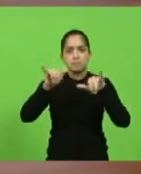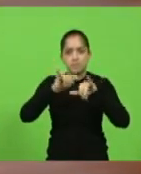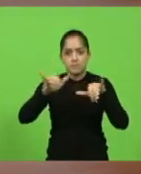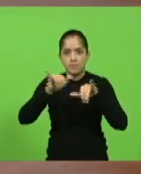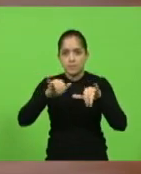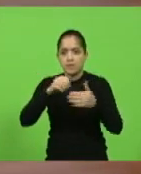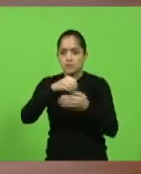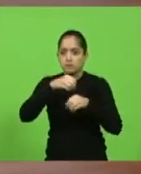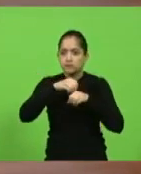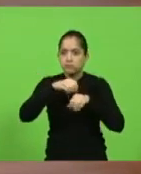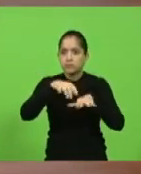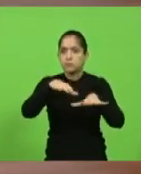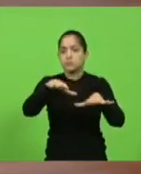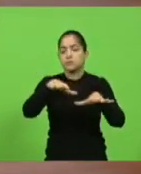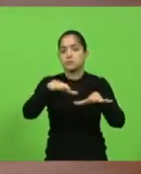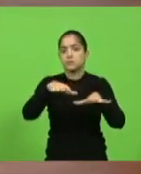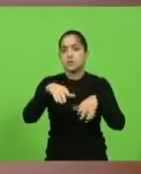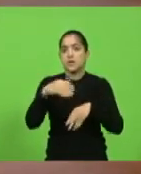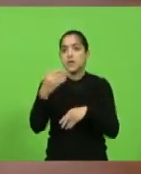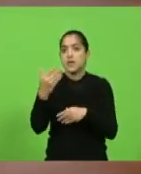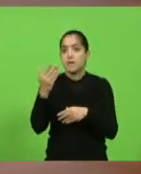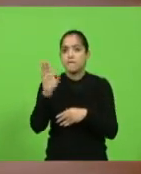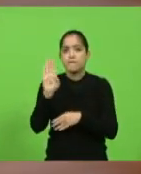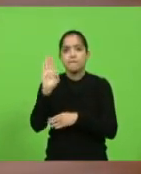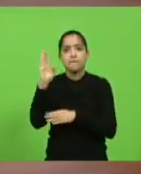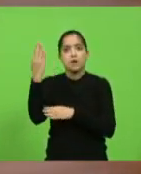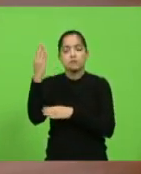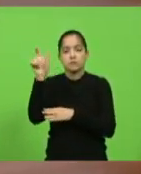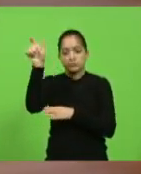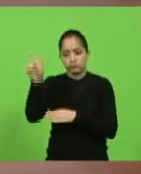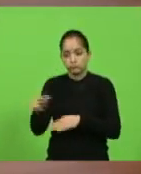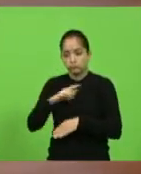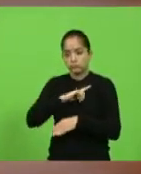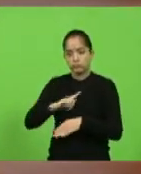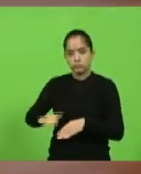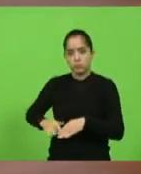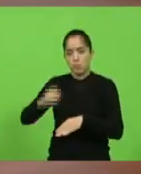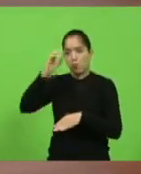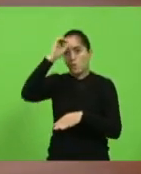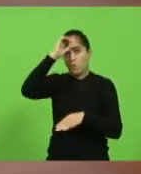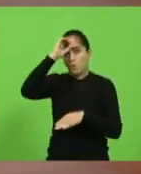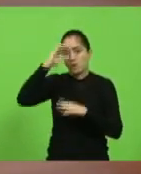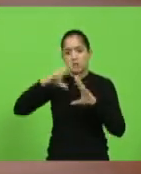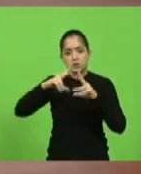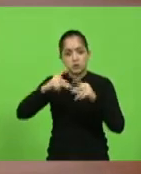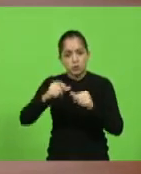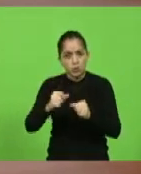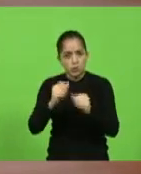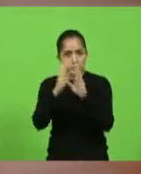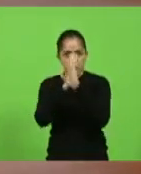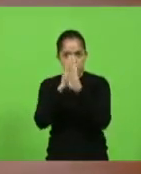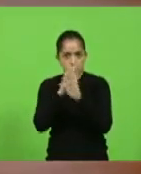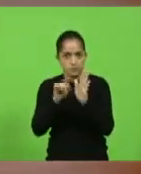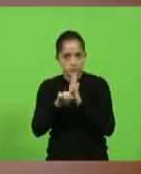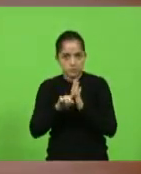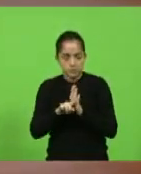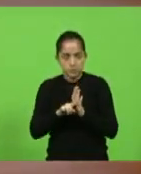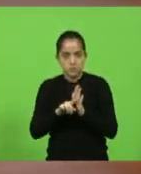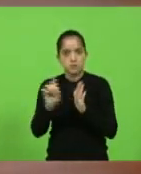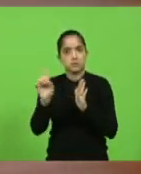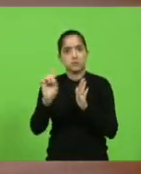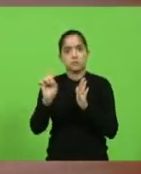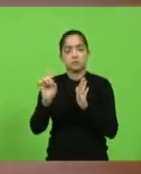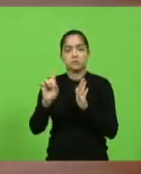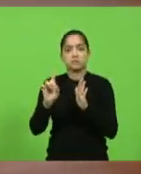É falsa a afirmação de que o governador foi inocentado em todas as investigações. E aqui, sem